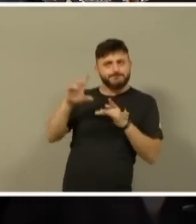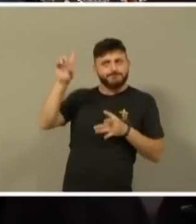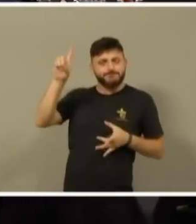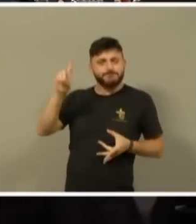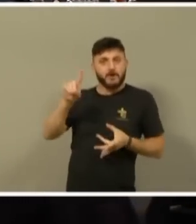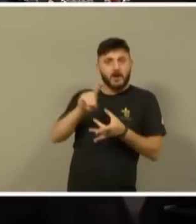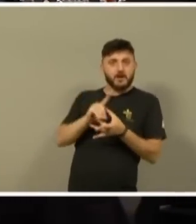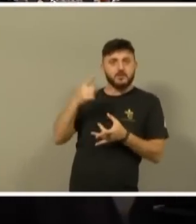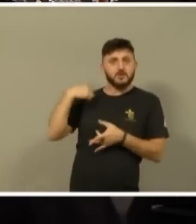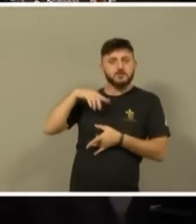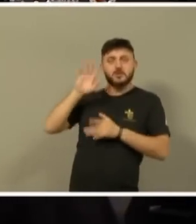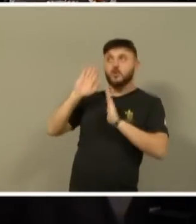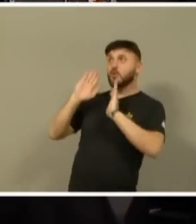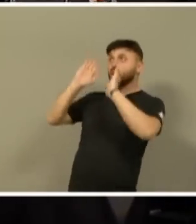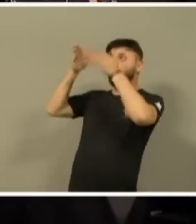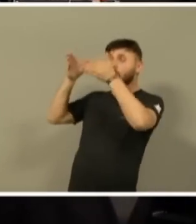presença.